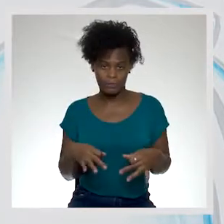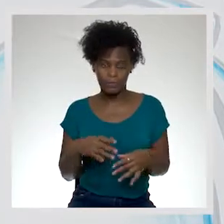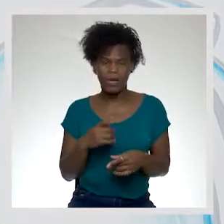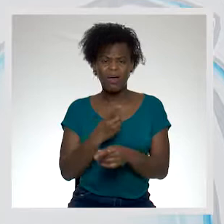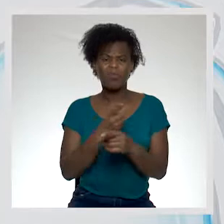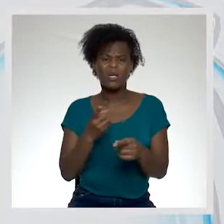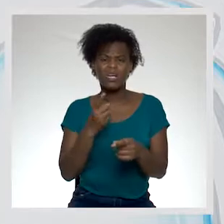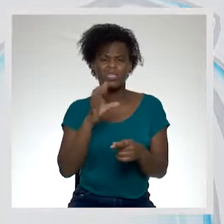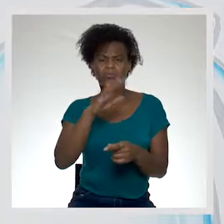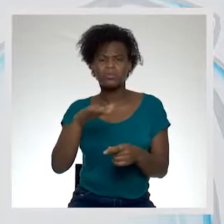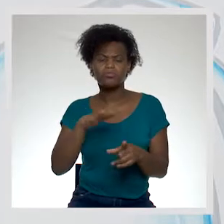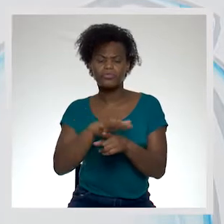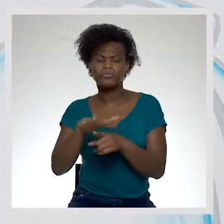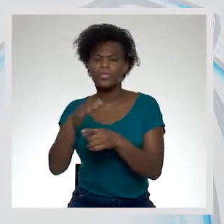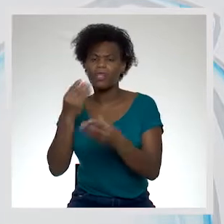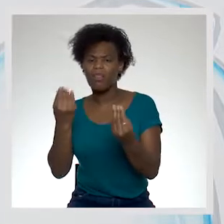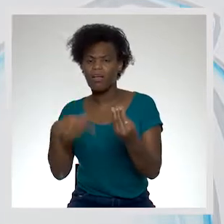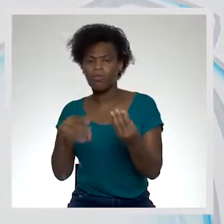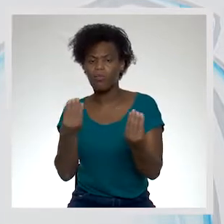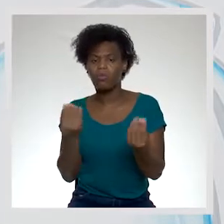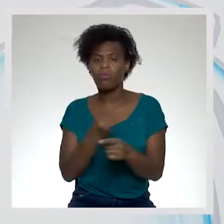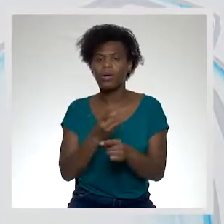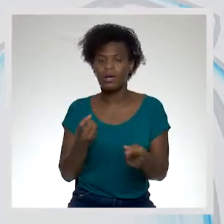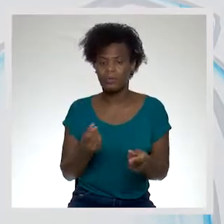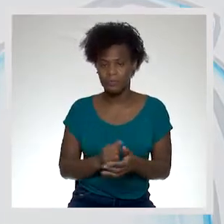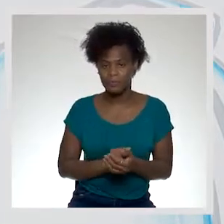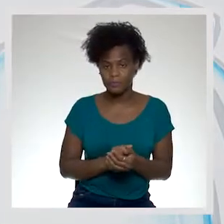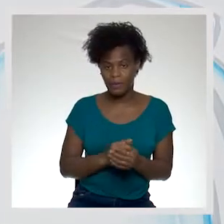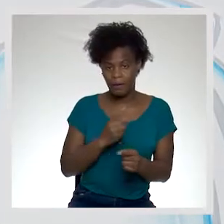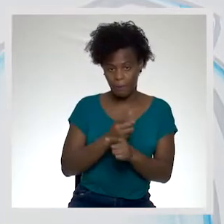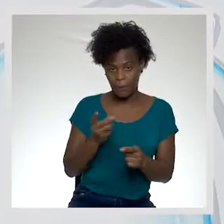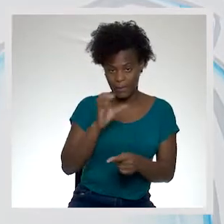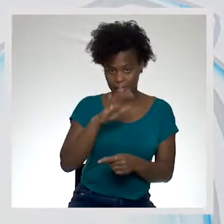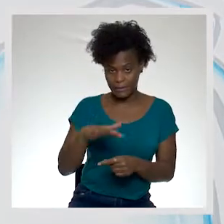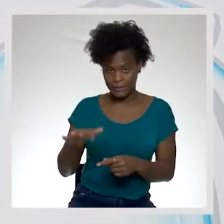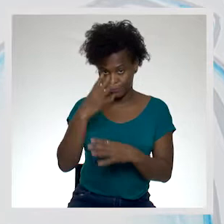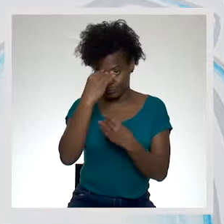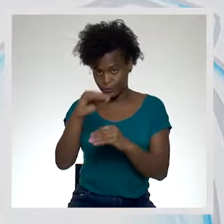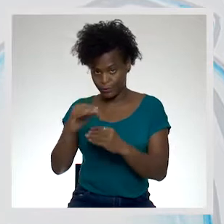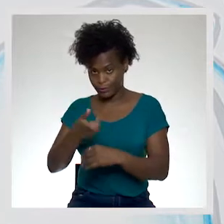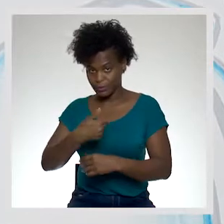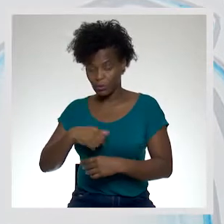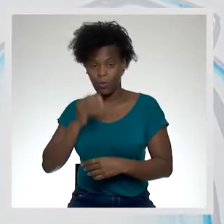a ciência influencia muito? Porque a ciência nos ensina como